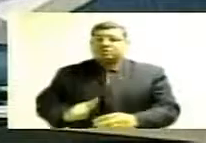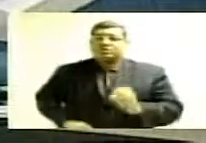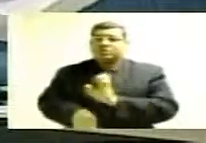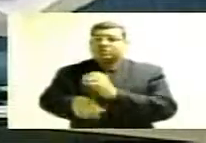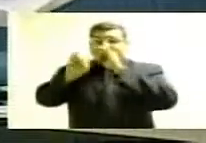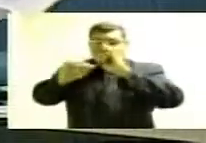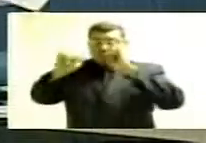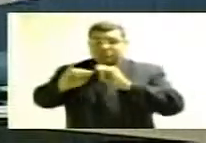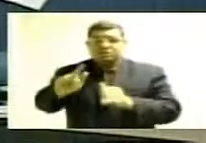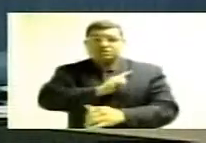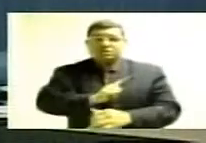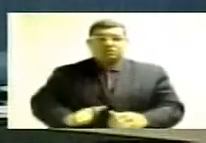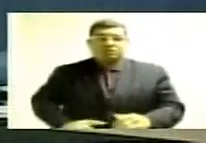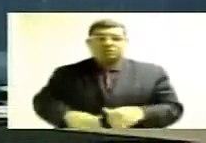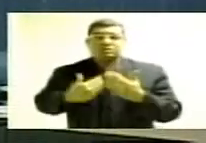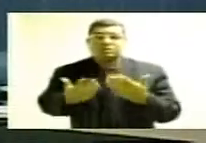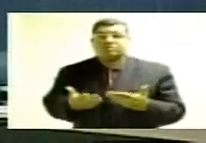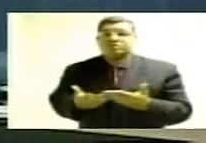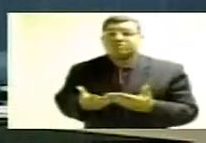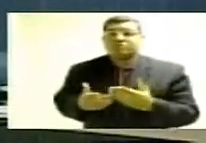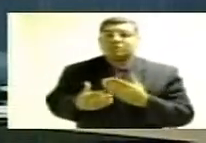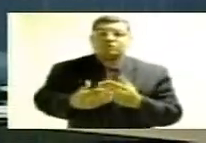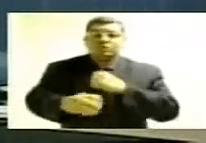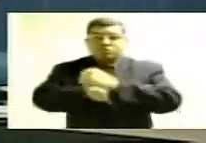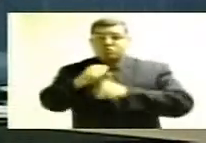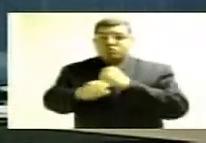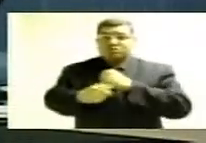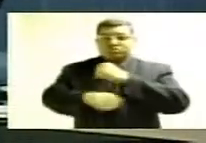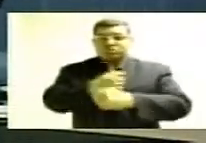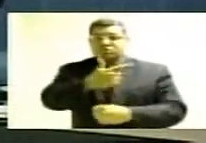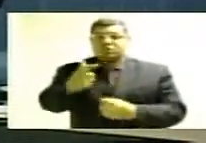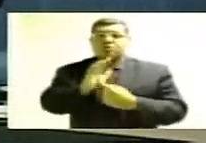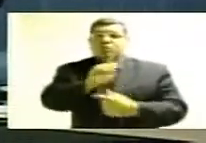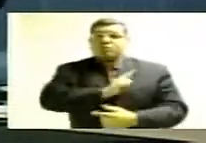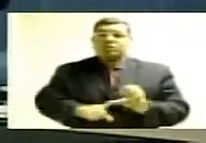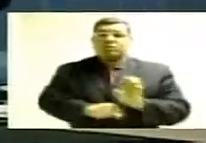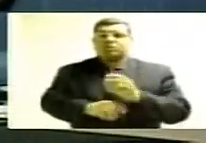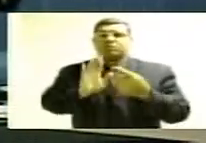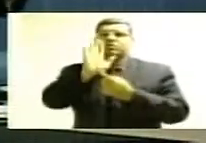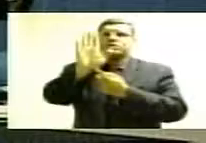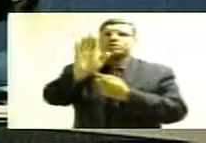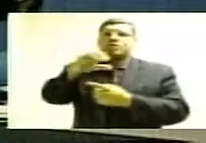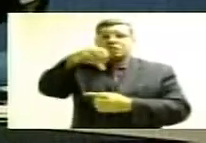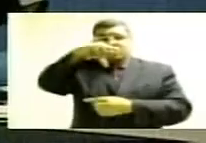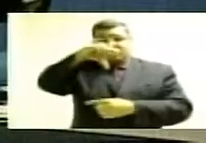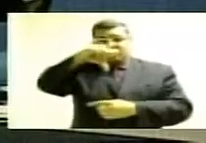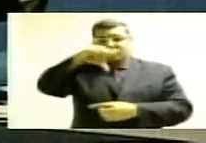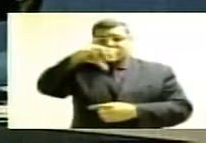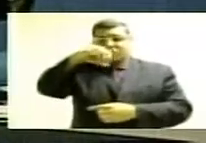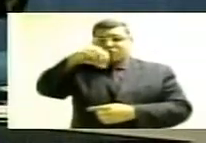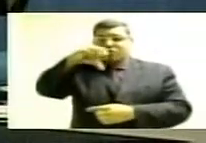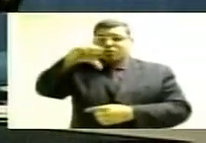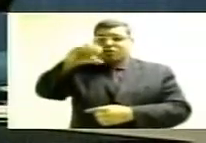são informações do governo. Em 2011, o governo do estado empenhou 9 bi